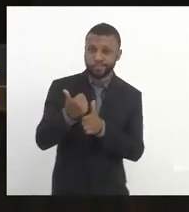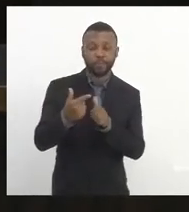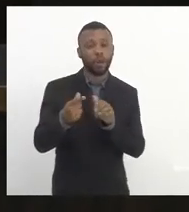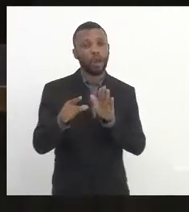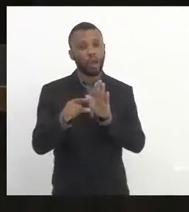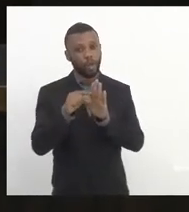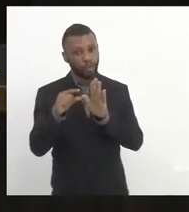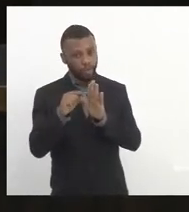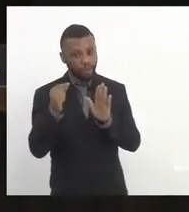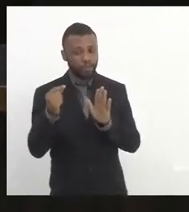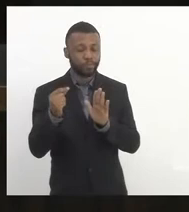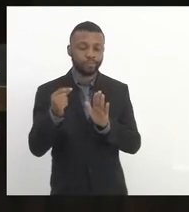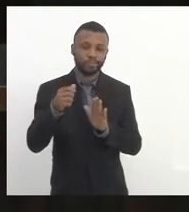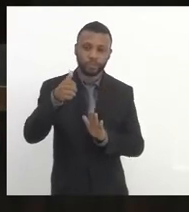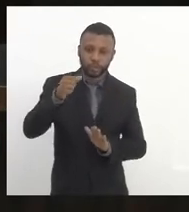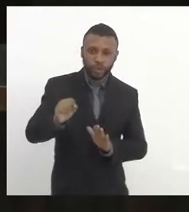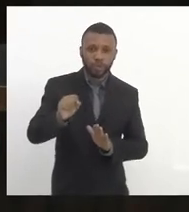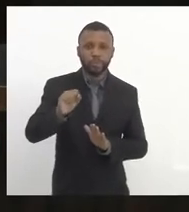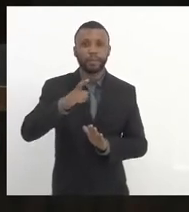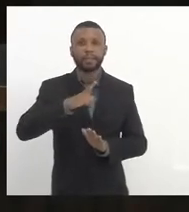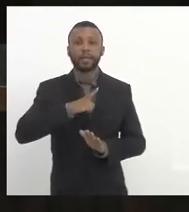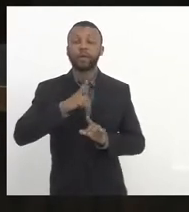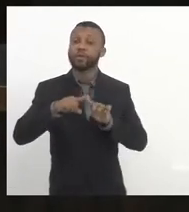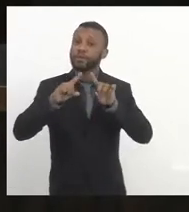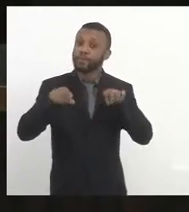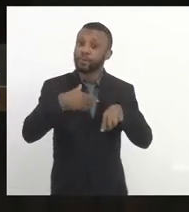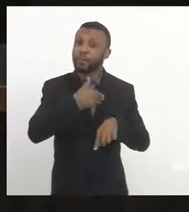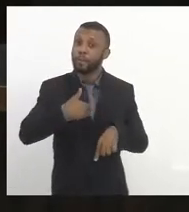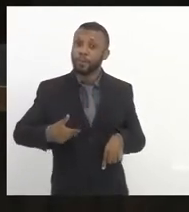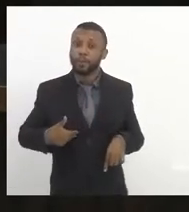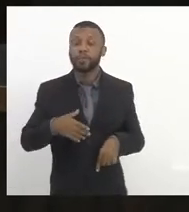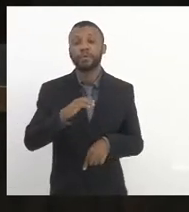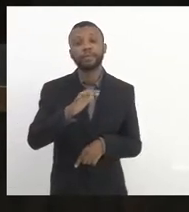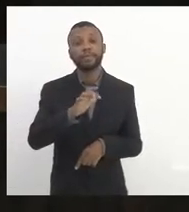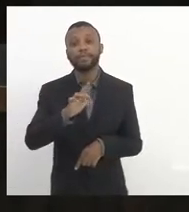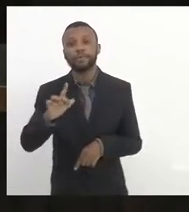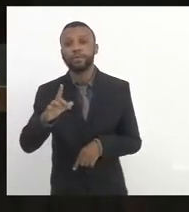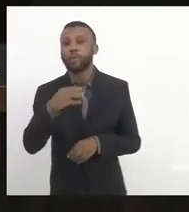noturno aos servidores públicos civis do Estado do Rio de Janeiro, da forma que menciona.